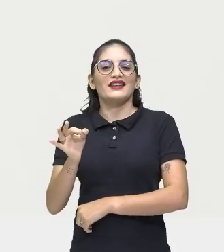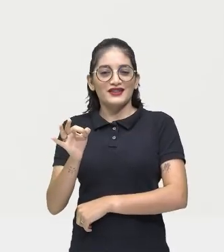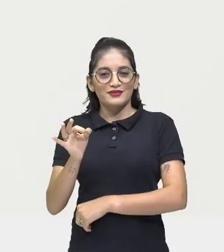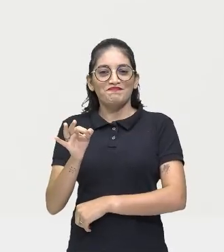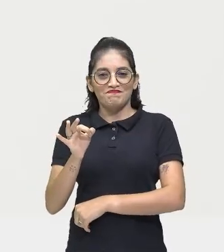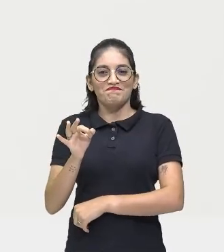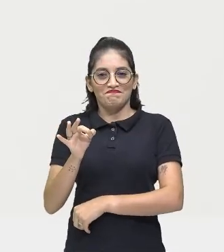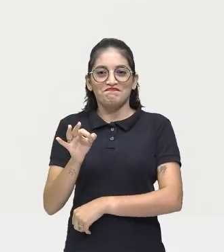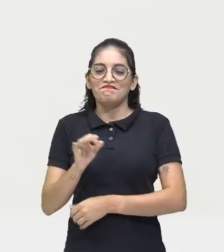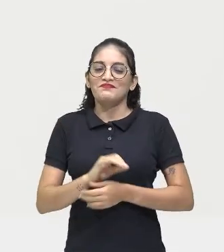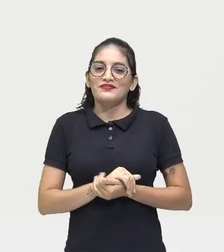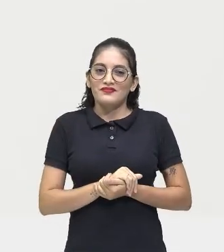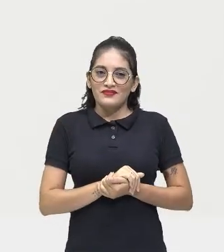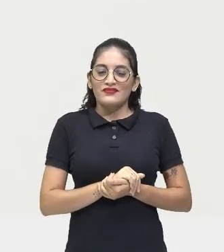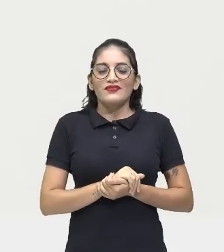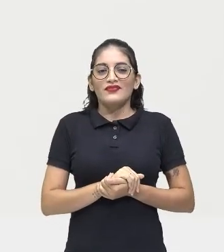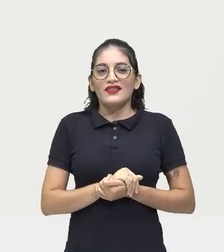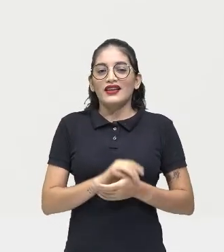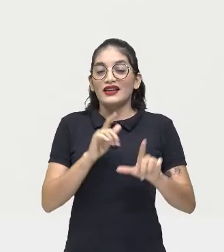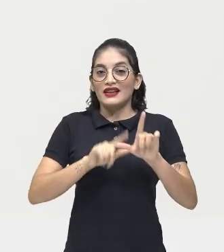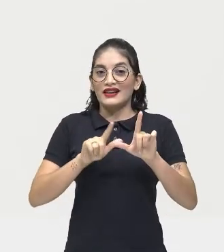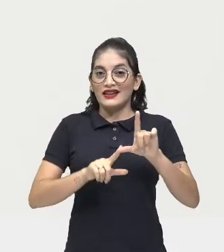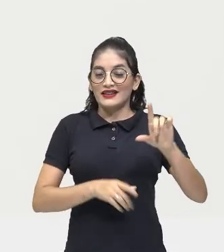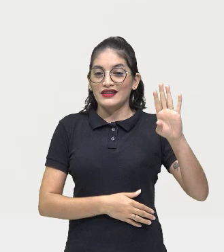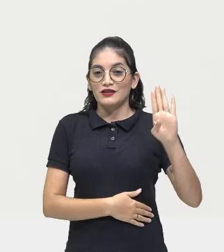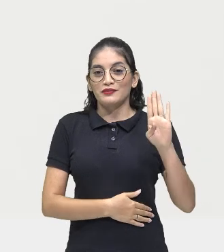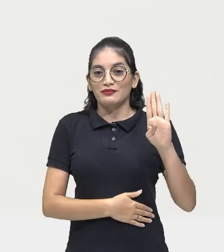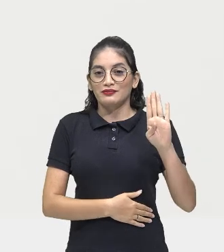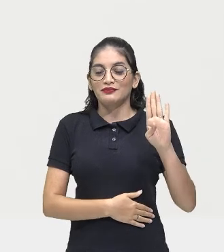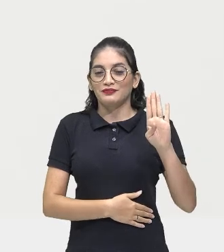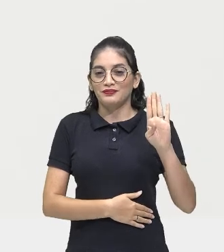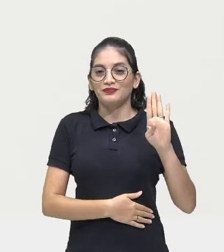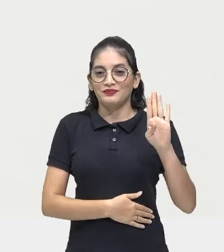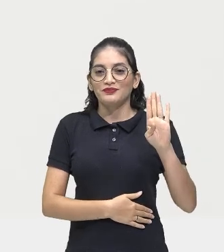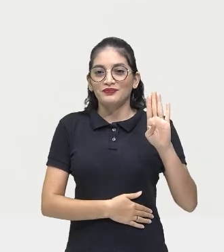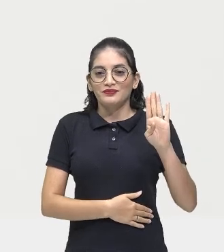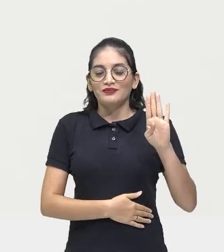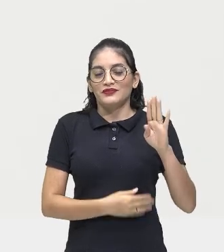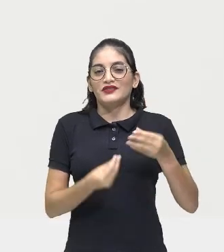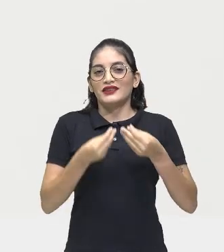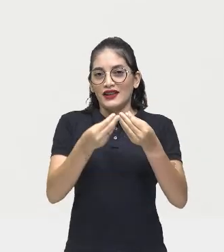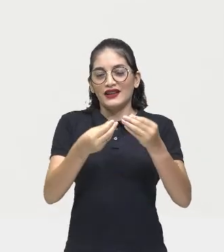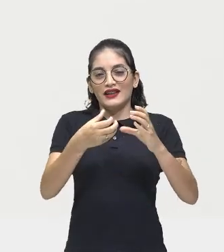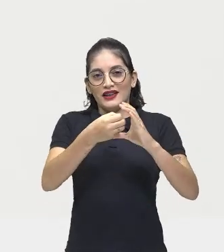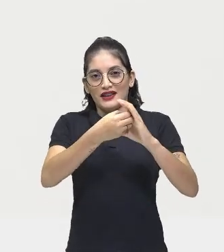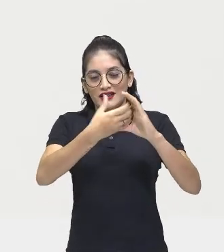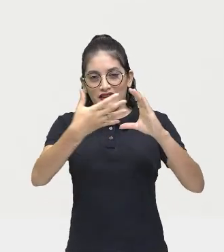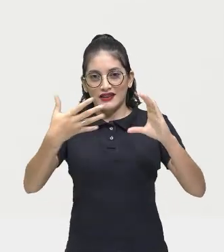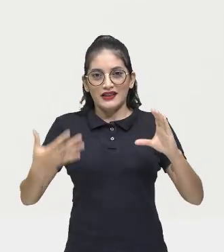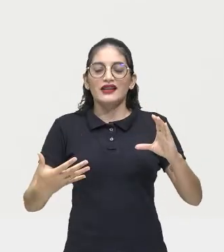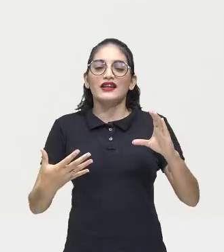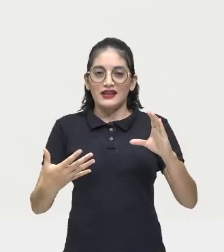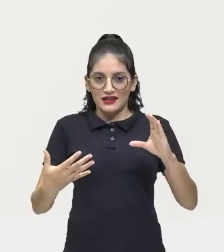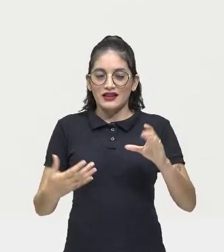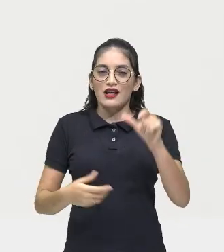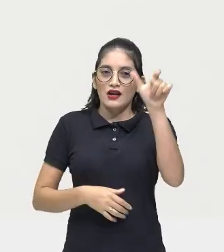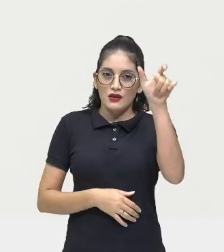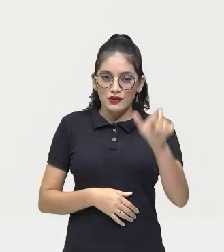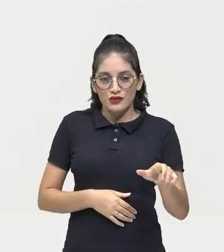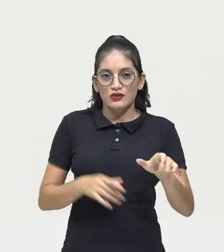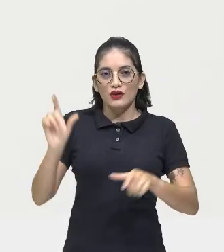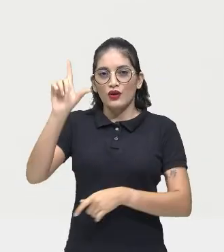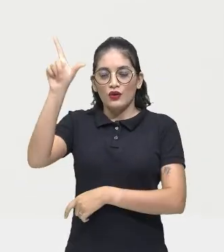aqui a alternativa correta, letra B. Esse enunciado que atribui característica ao sujeito lua,